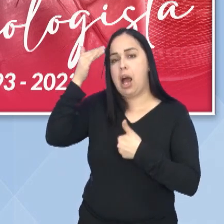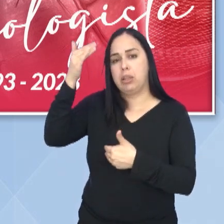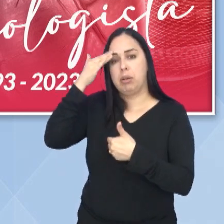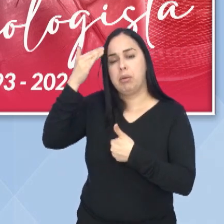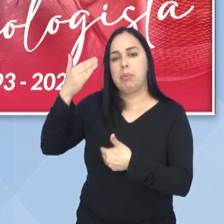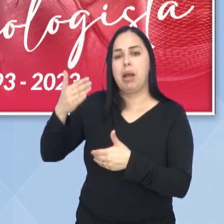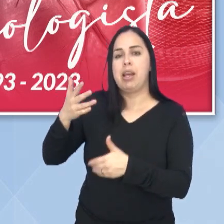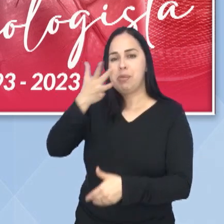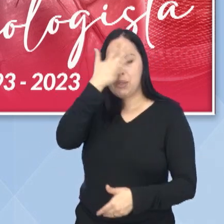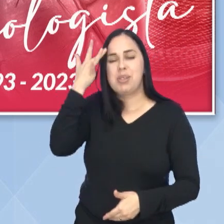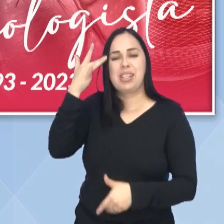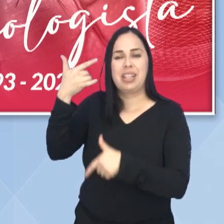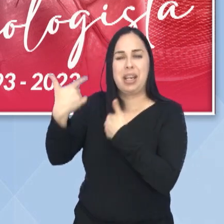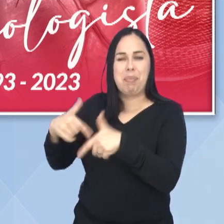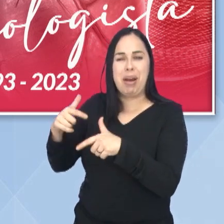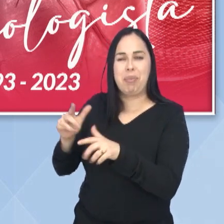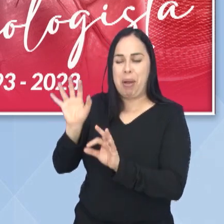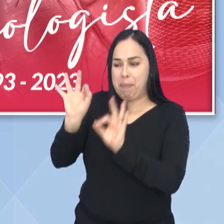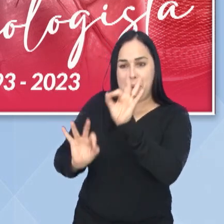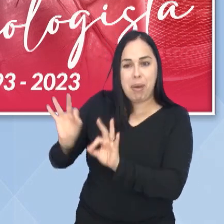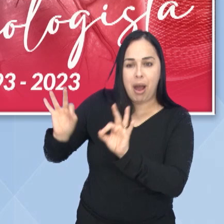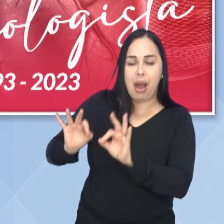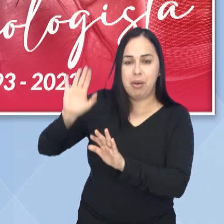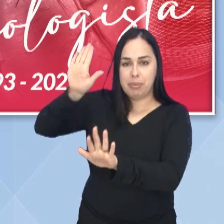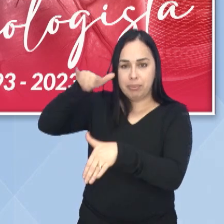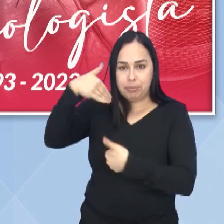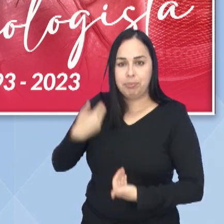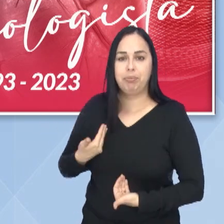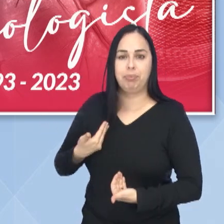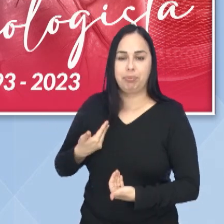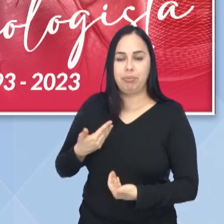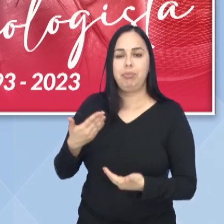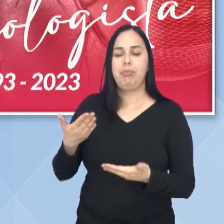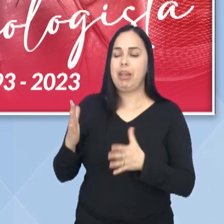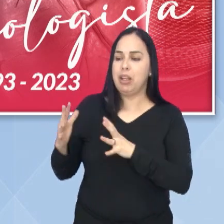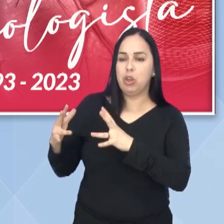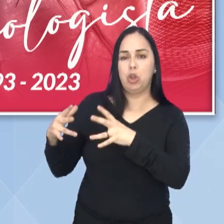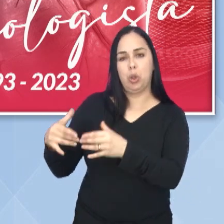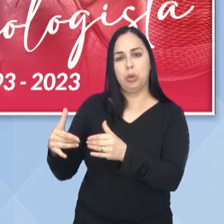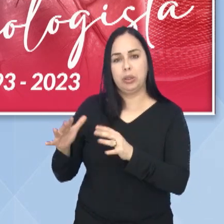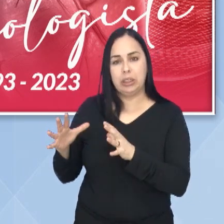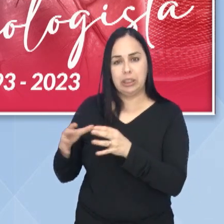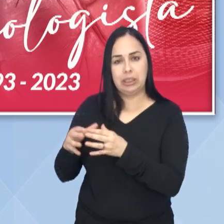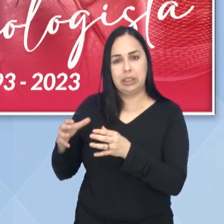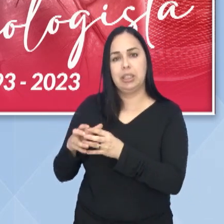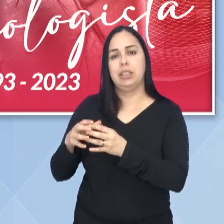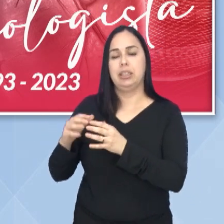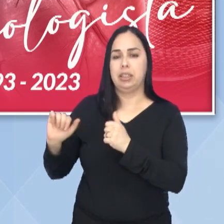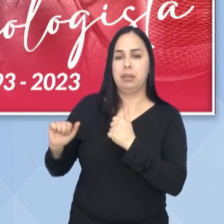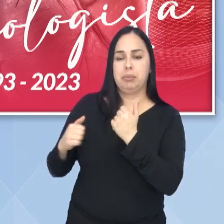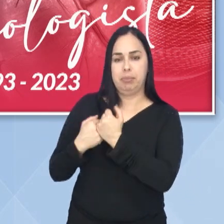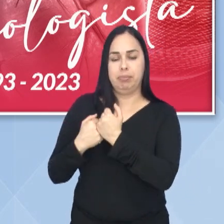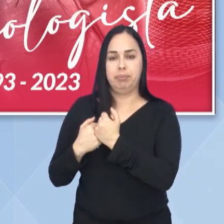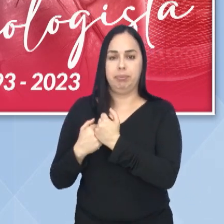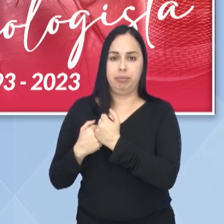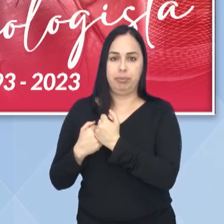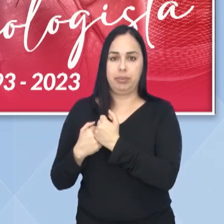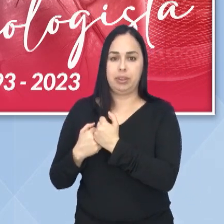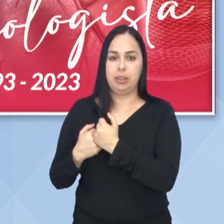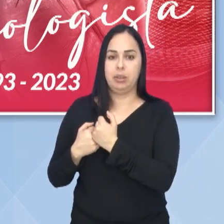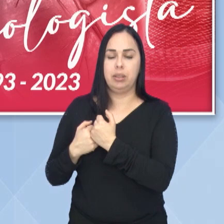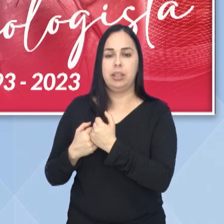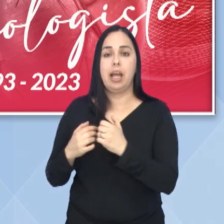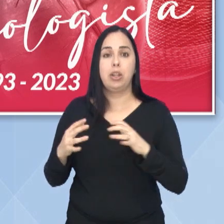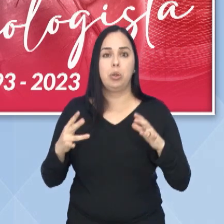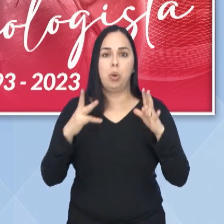Cortez, Sônia, Vânia, Marcelo, Tomás, a todos aí do gabinete, né? E a todos os